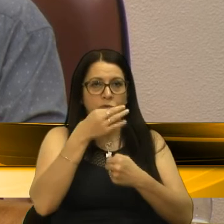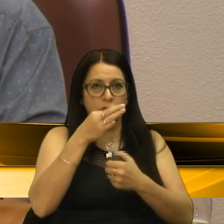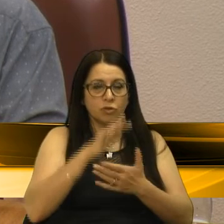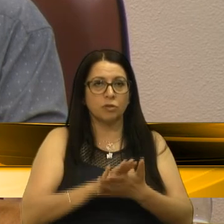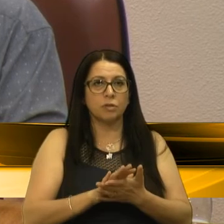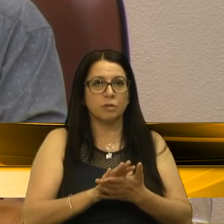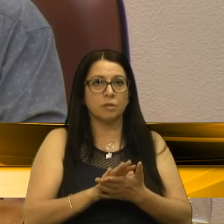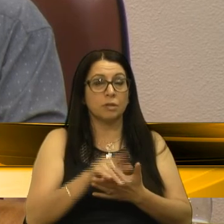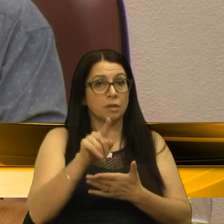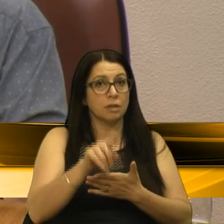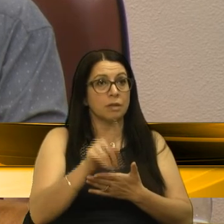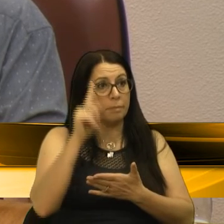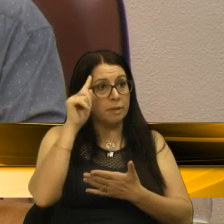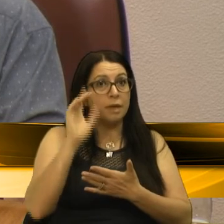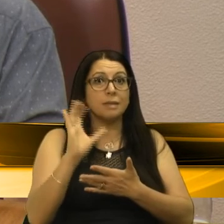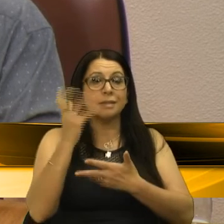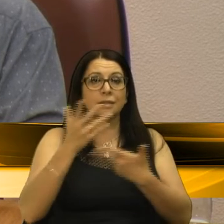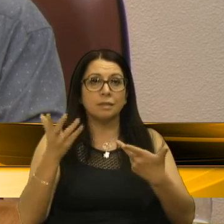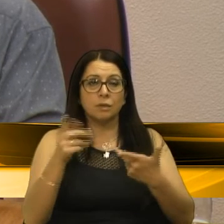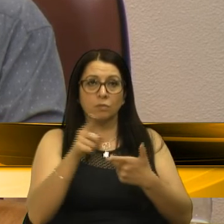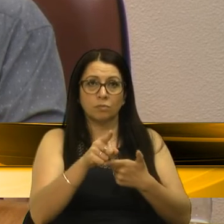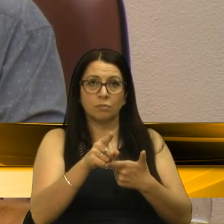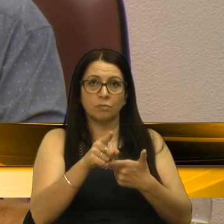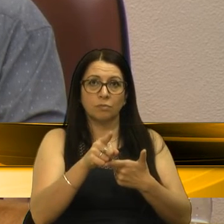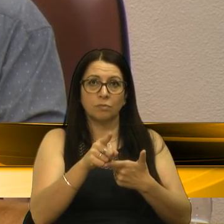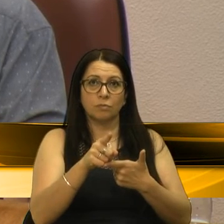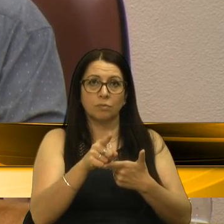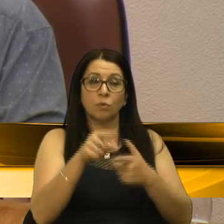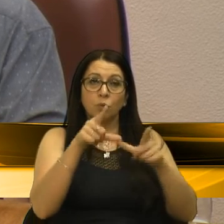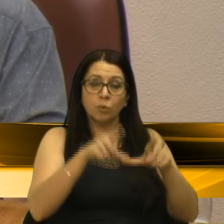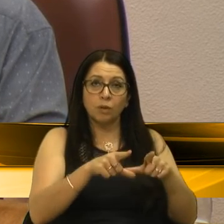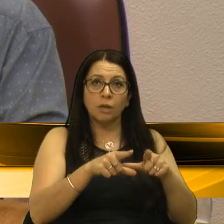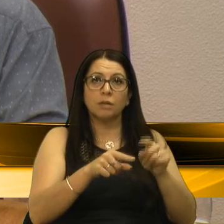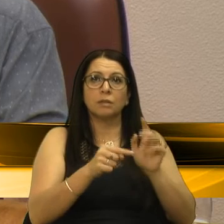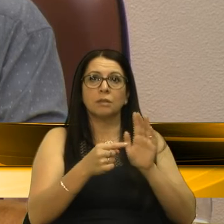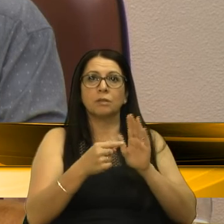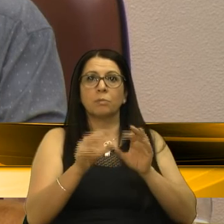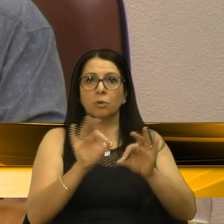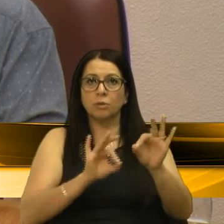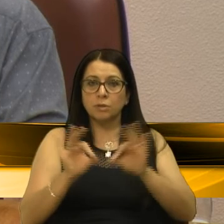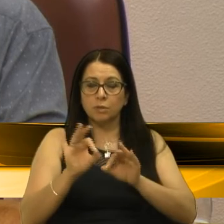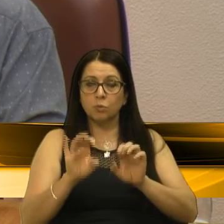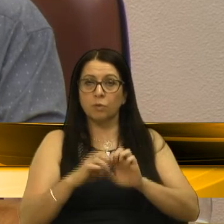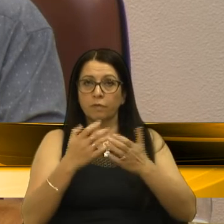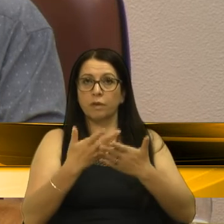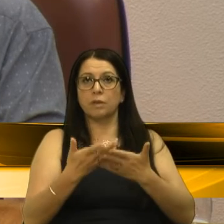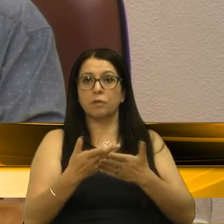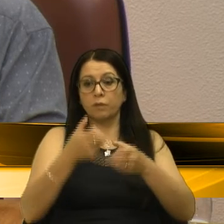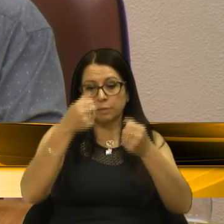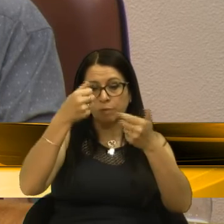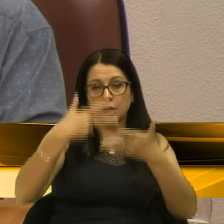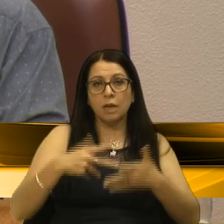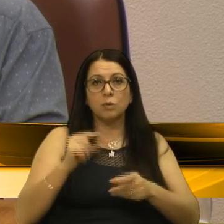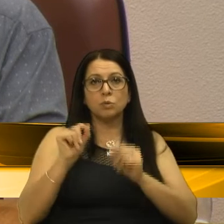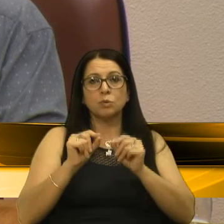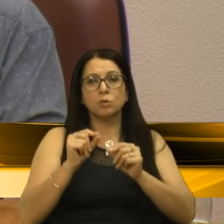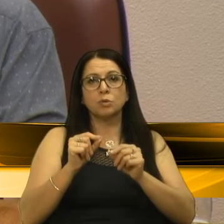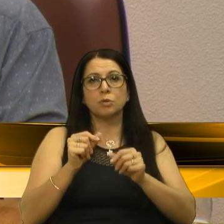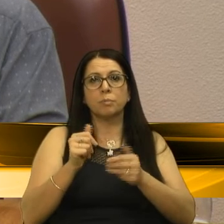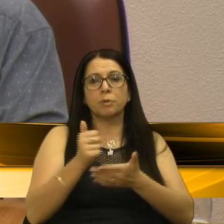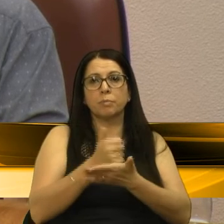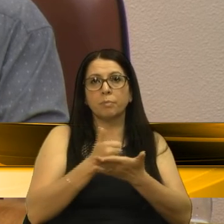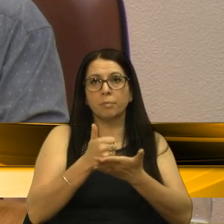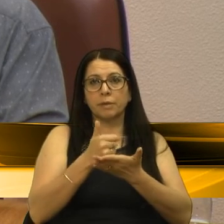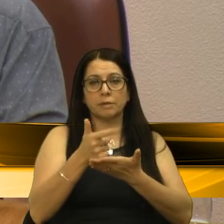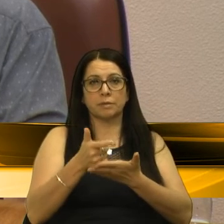do Sul, na qual a decisão deganatória no local pretendido pela organização do evento foi justificada sob o fundamento de que o